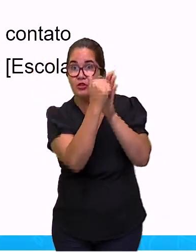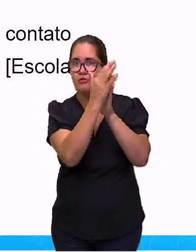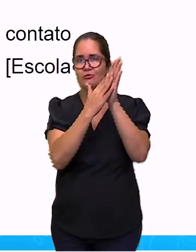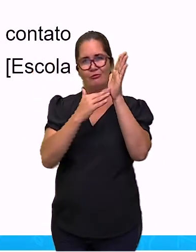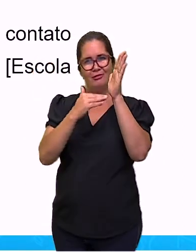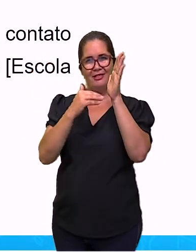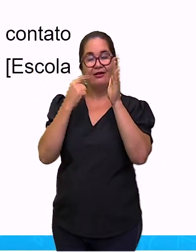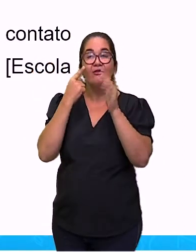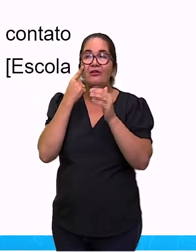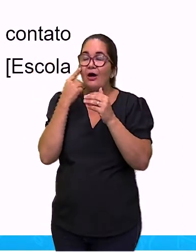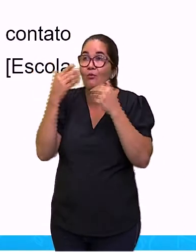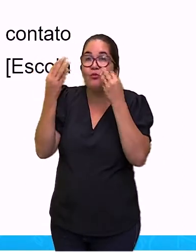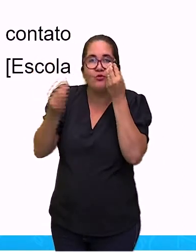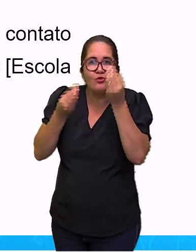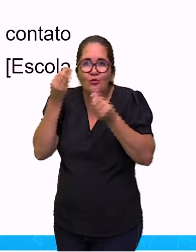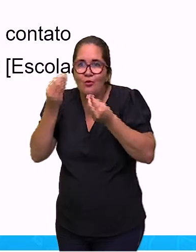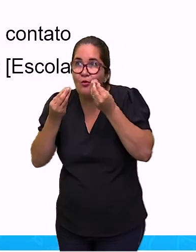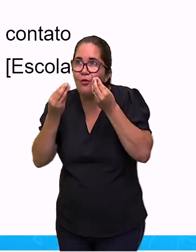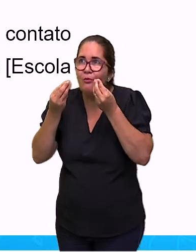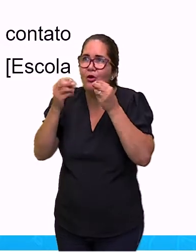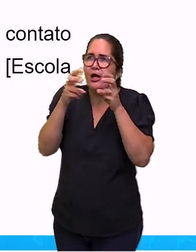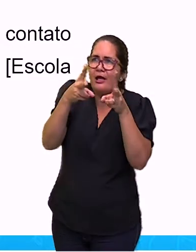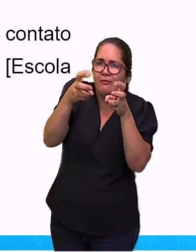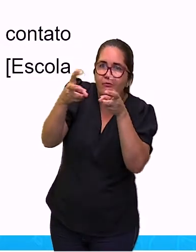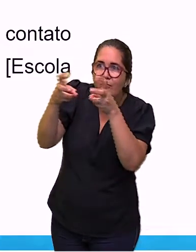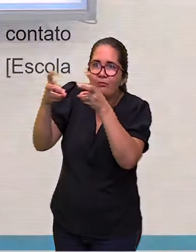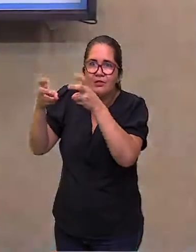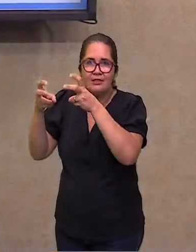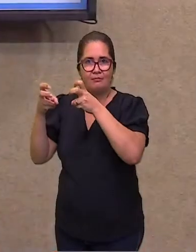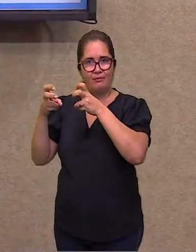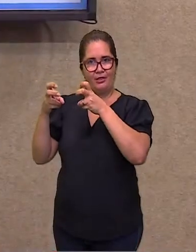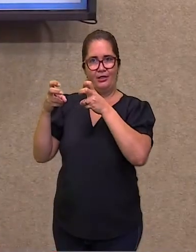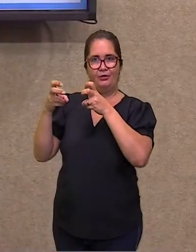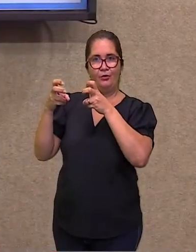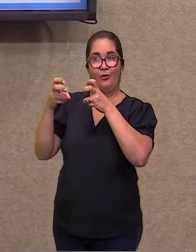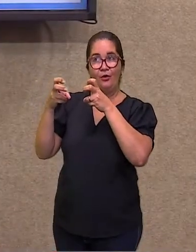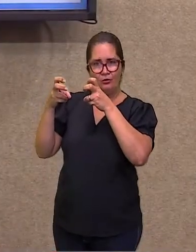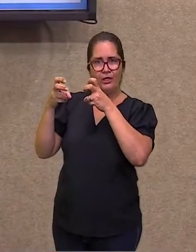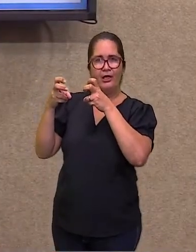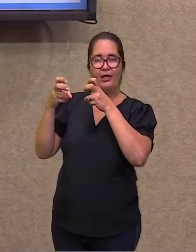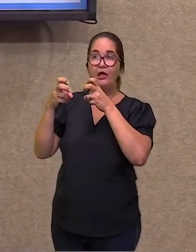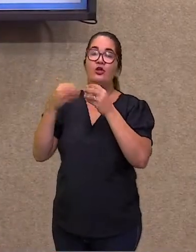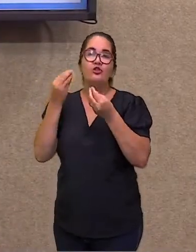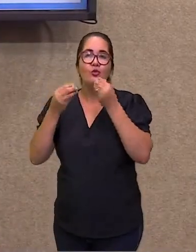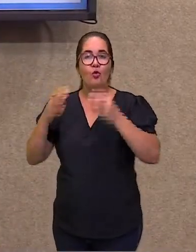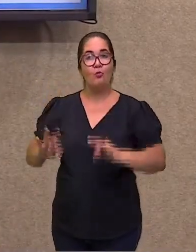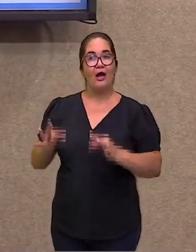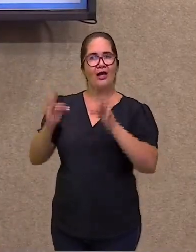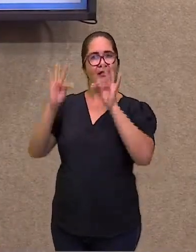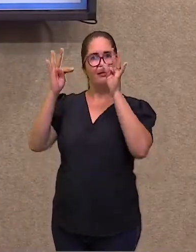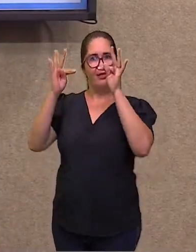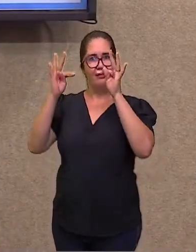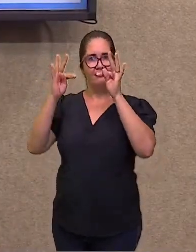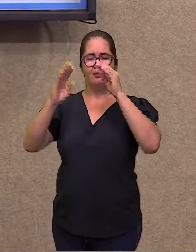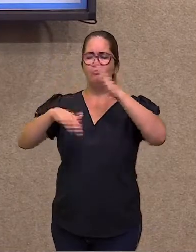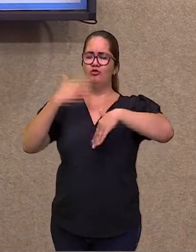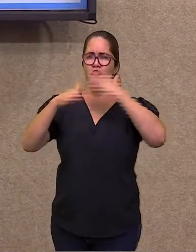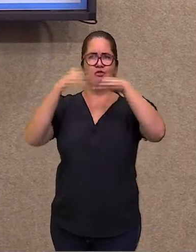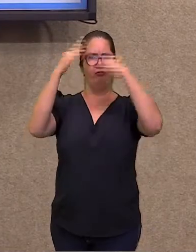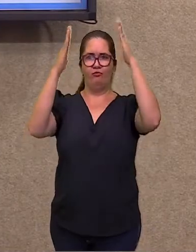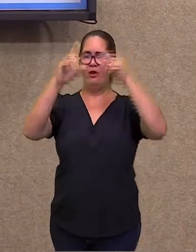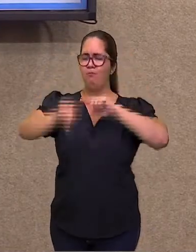nova visão do pontilhismo. Ele começou a aperfeiçoar mais a sua técnica, a produzir diferentes, né? E lá,